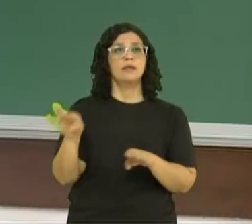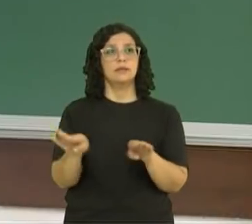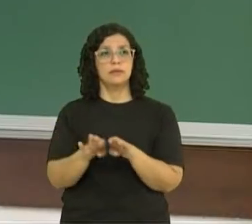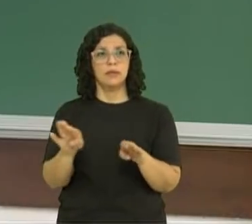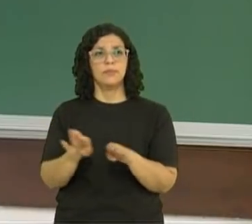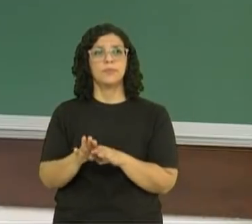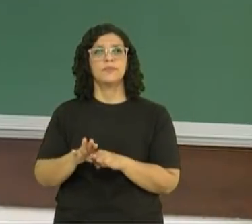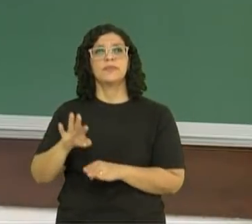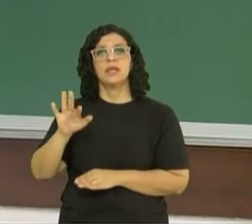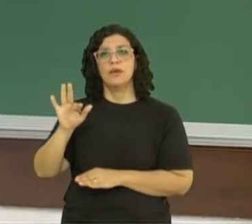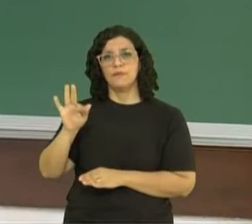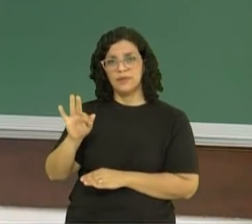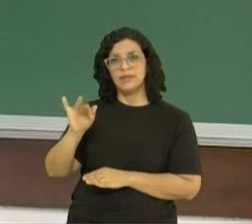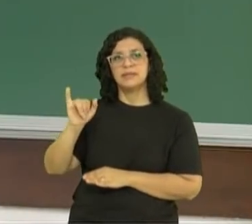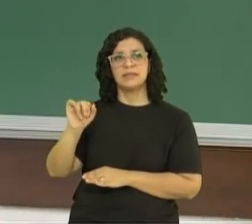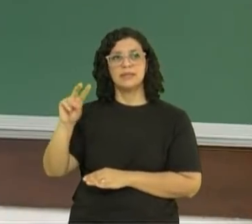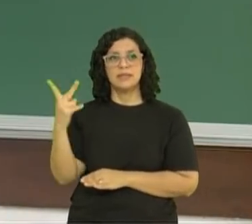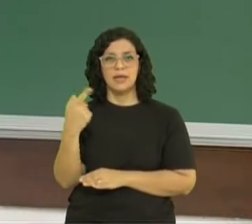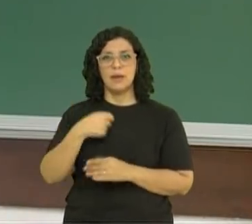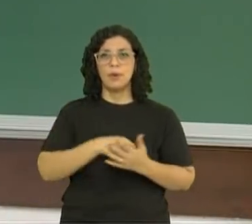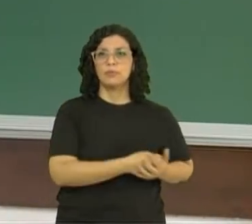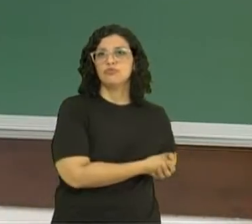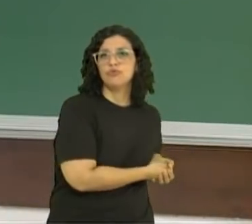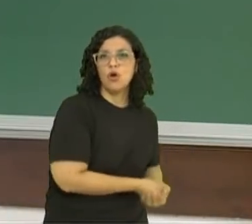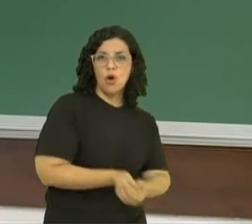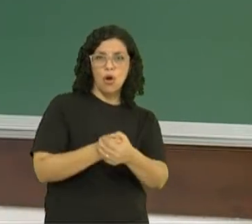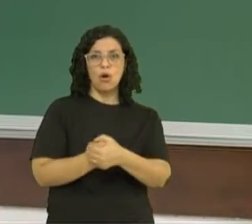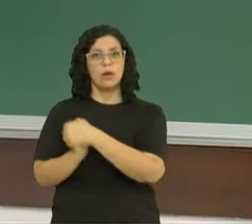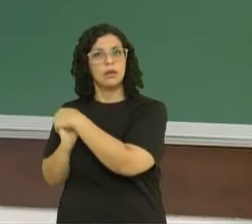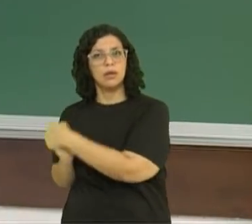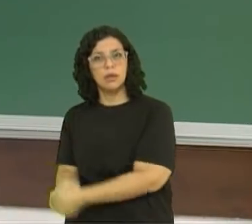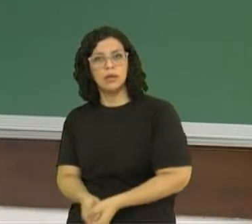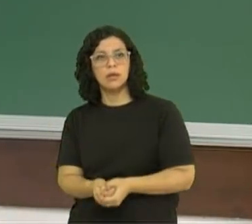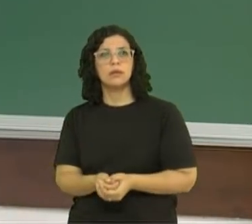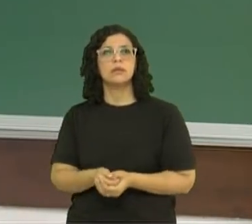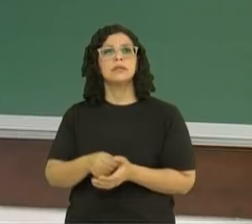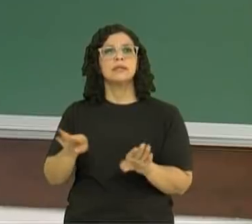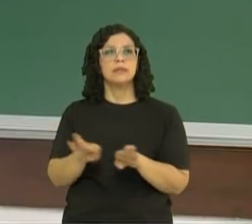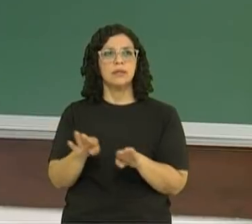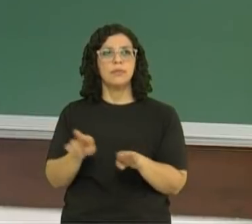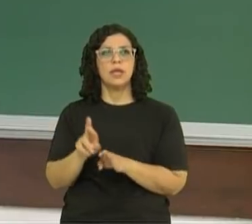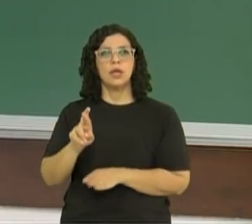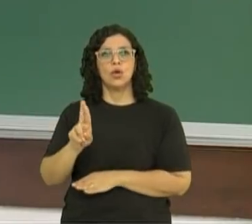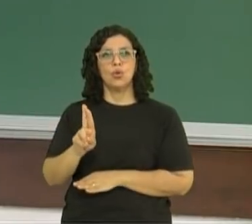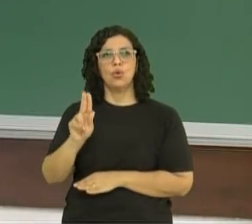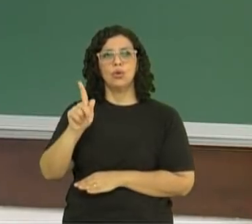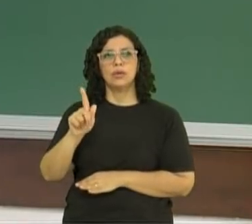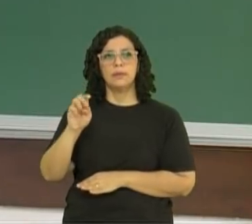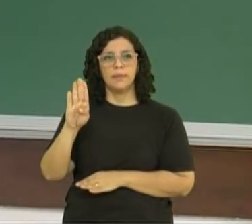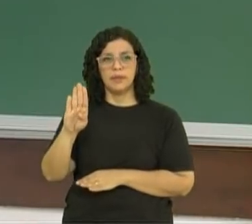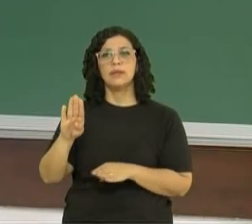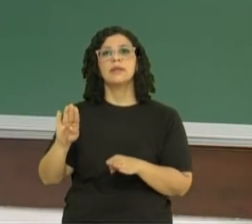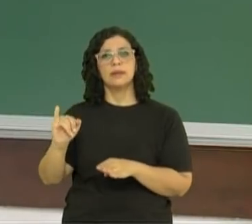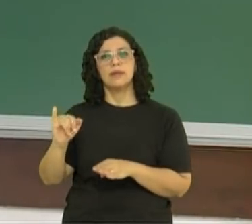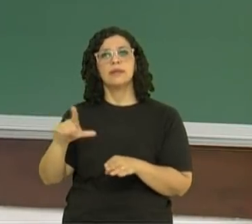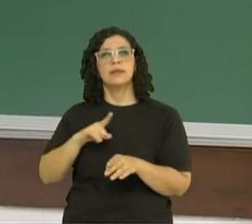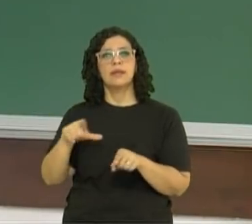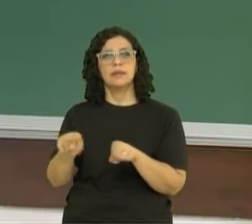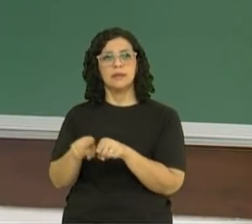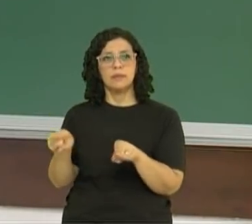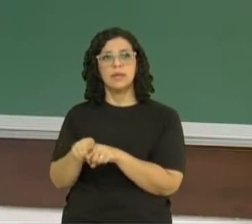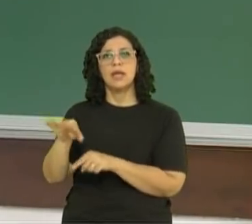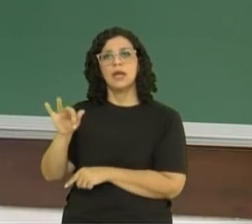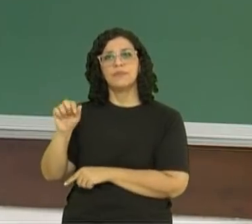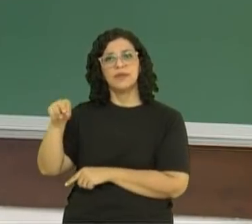Federação Internacional de Hóquei, a World Rugby, que é a Federação Internacional de Rugby, né? E a FINA,